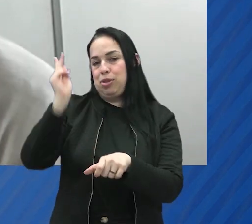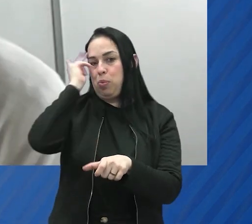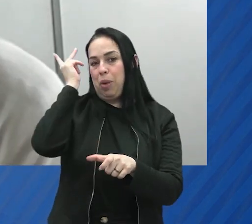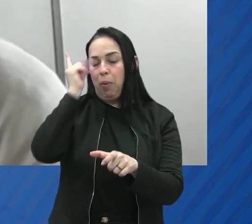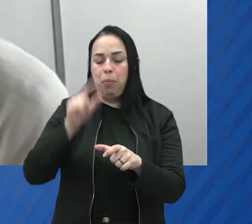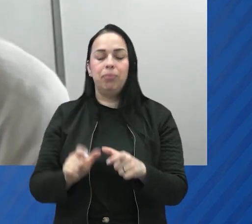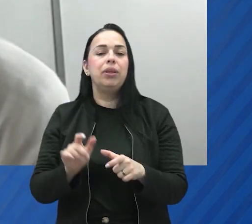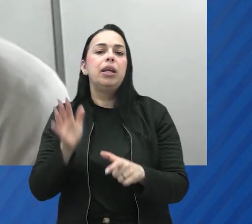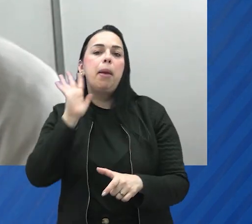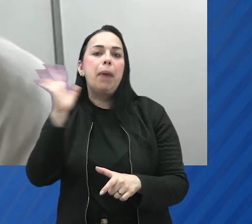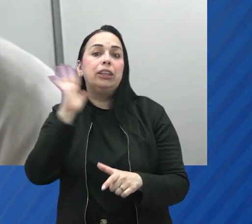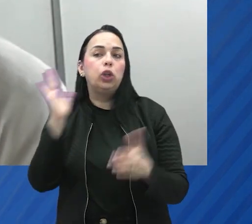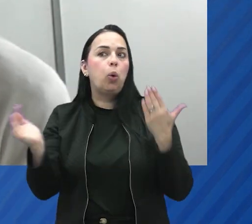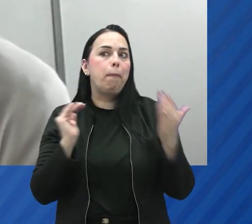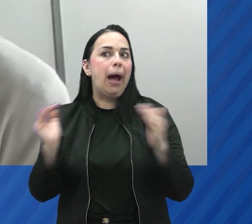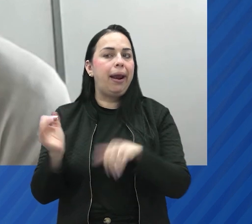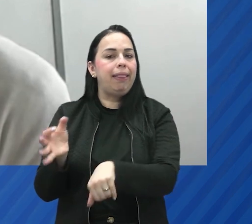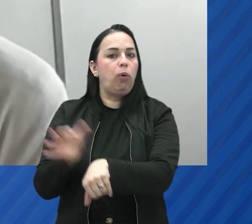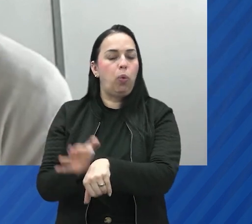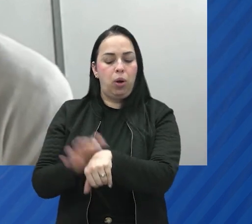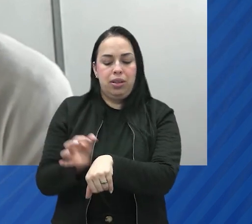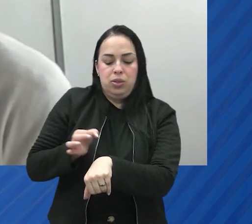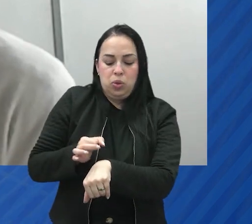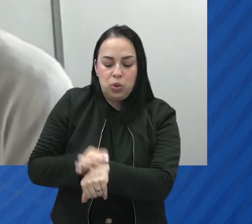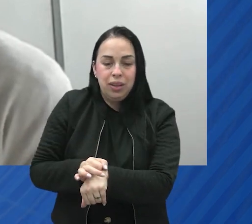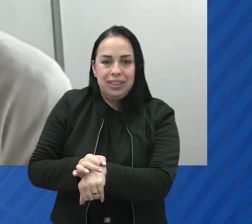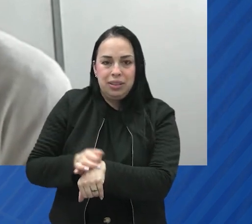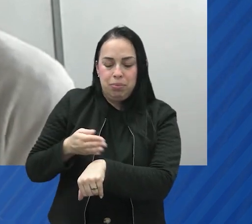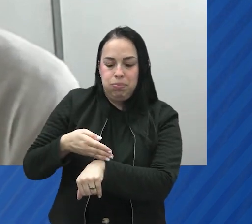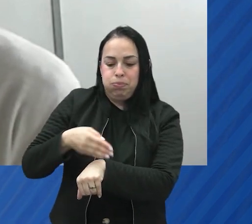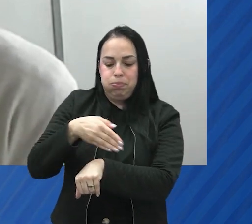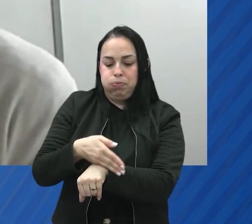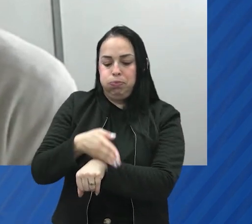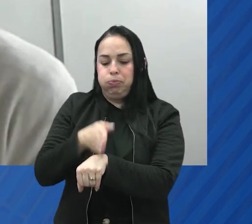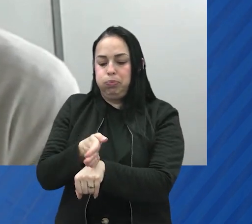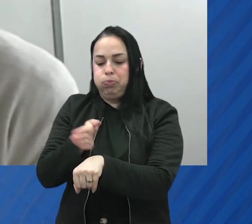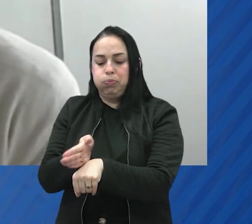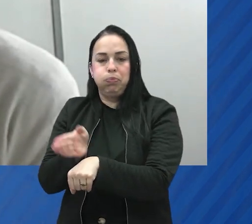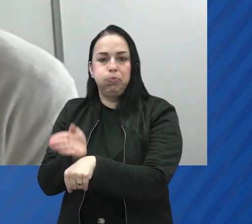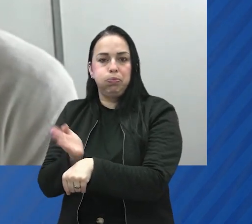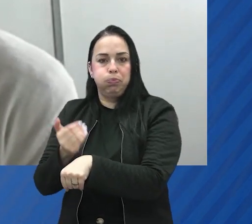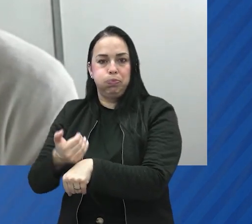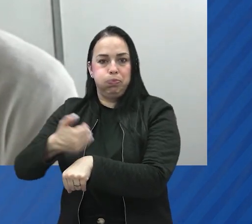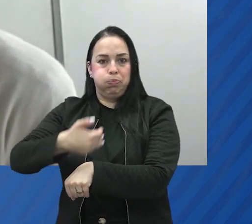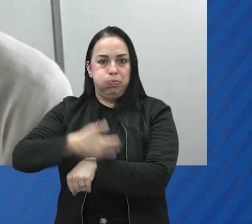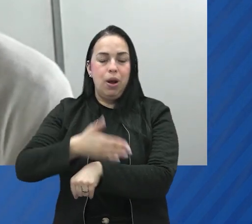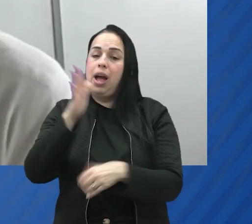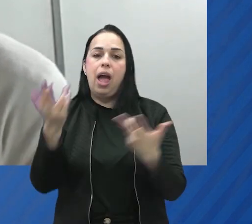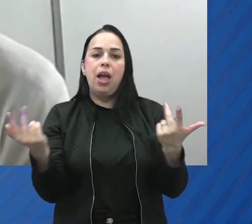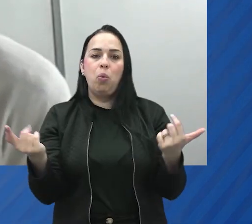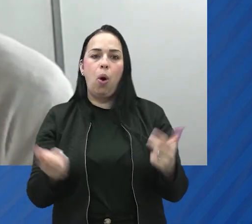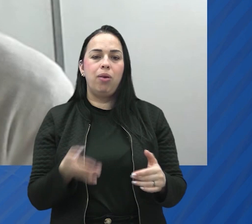Imagina que fosse um relógio, né? O ponteiro do relógio ali seria a indicação